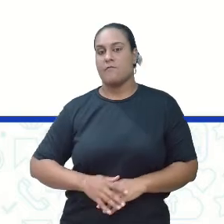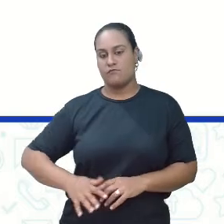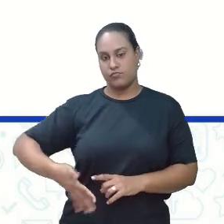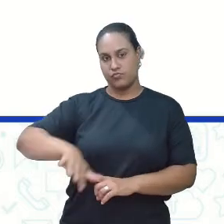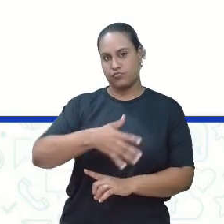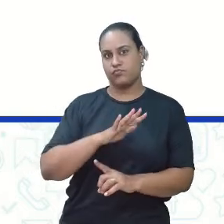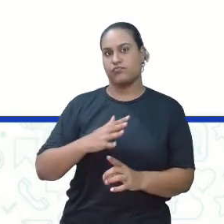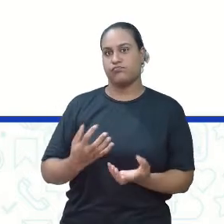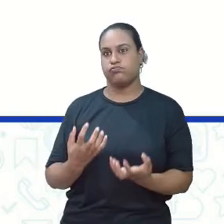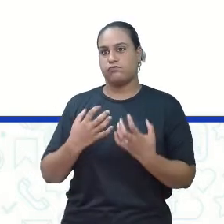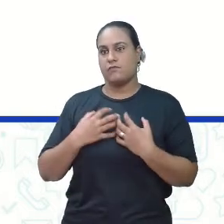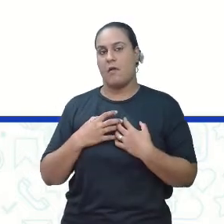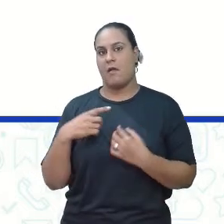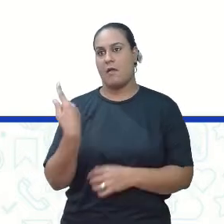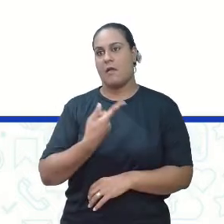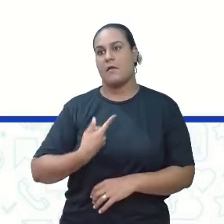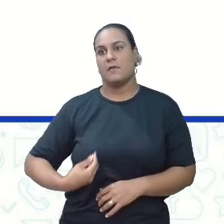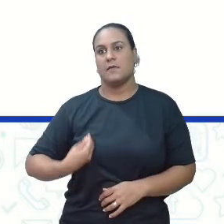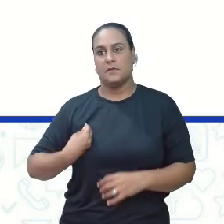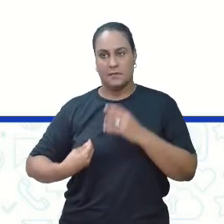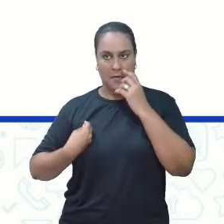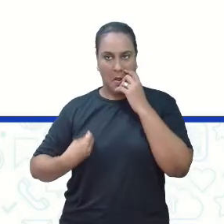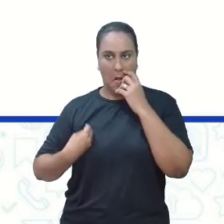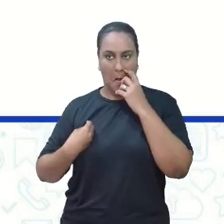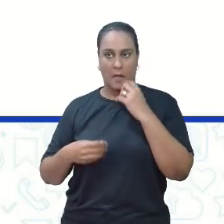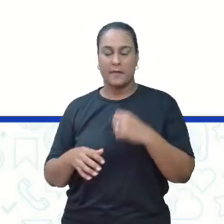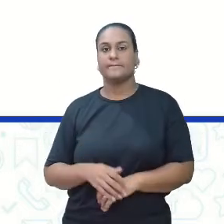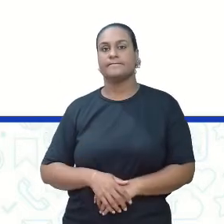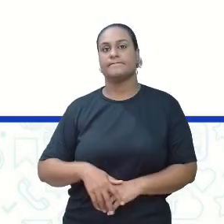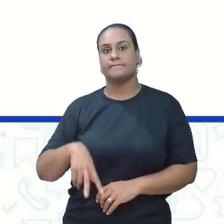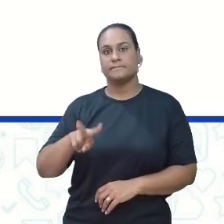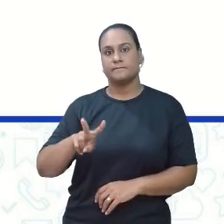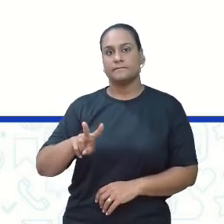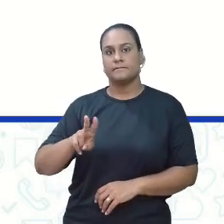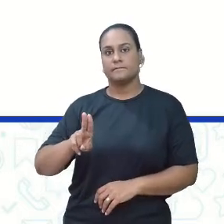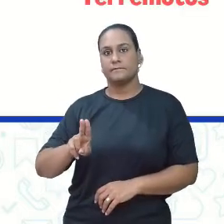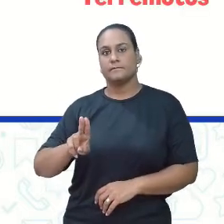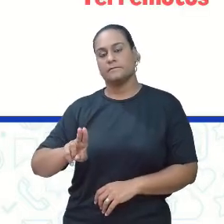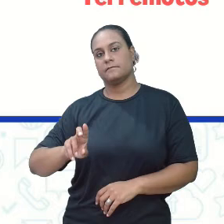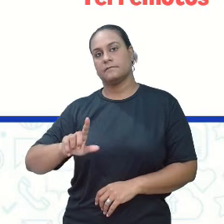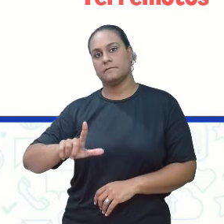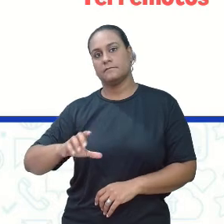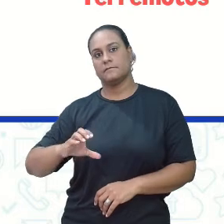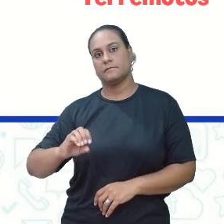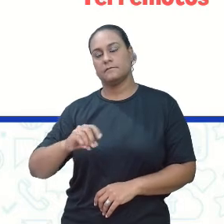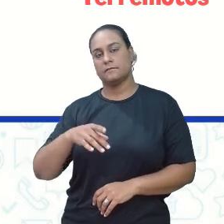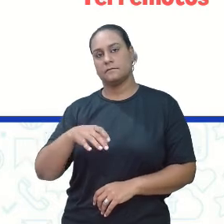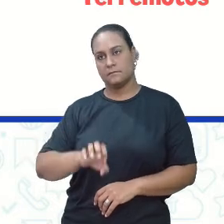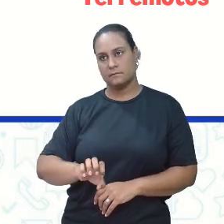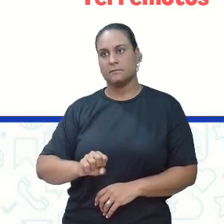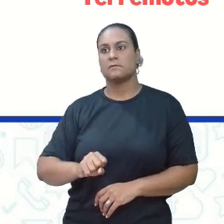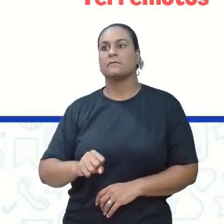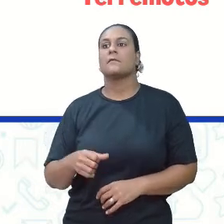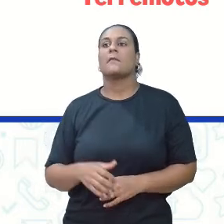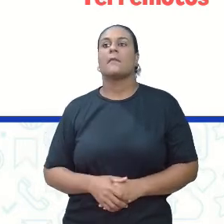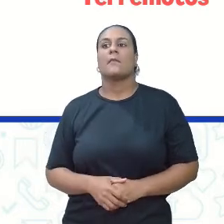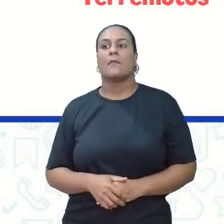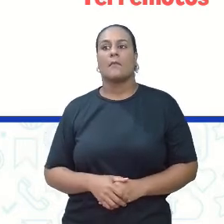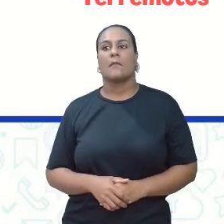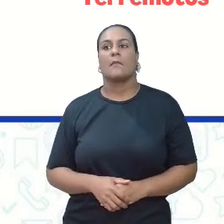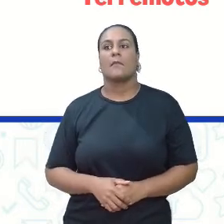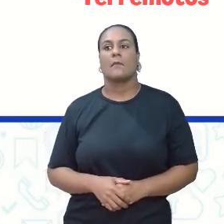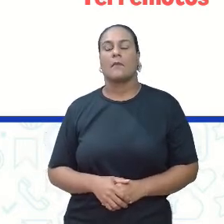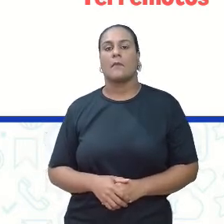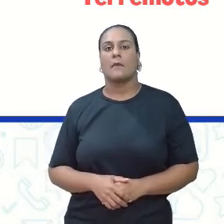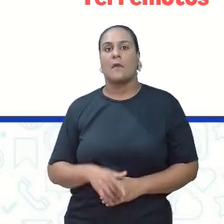causam impacto a nós, né? Seres humanos. Vulcões, tsunamis, certo? E terremotos. Então, aí